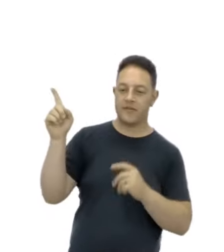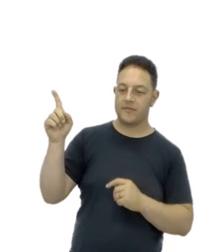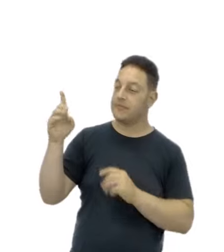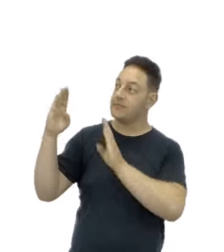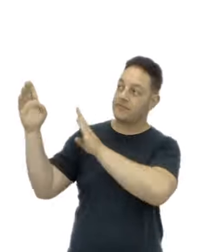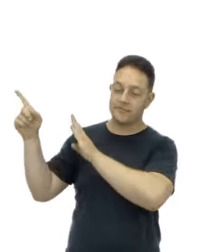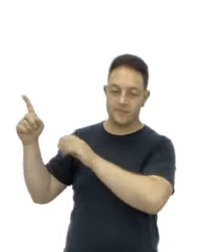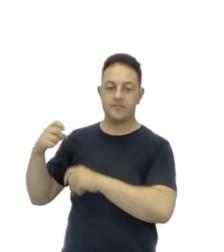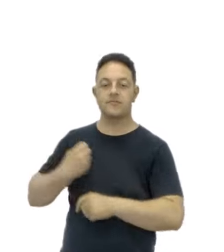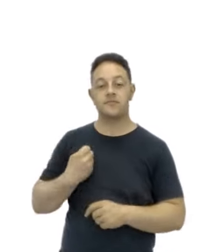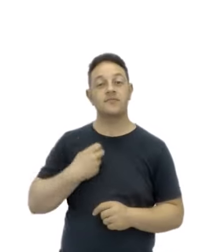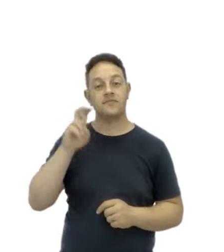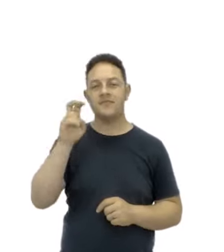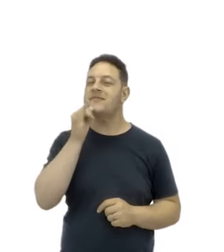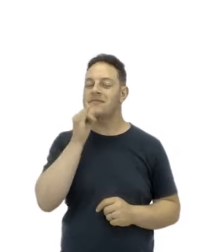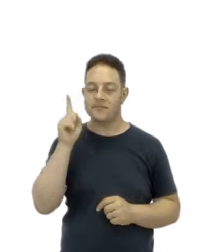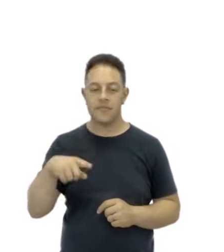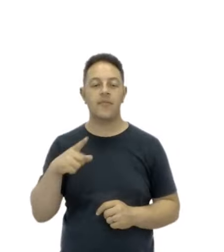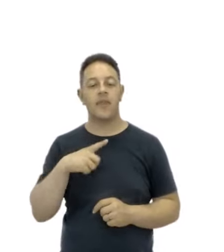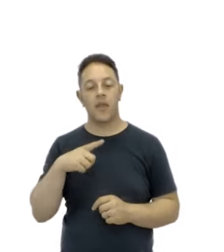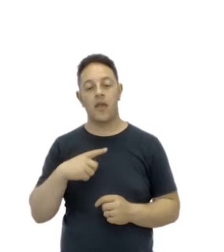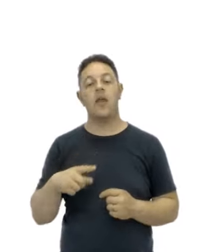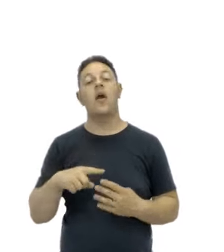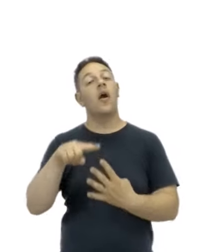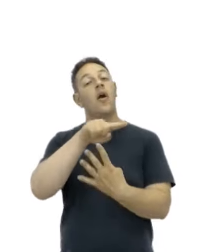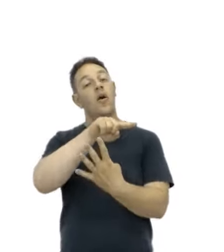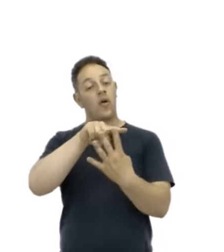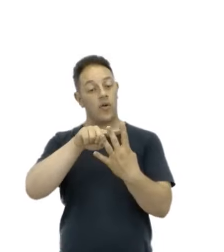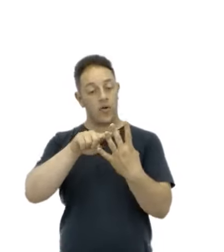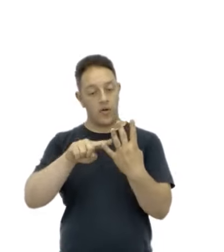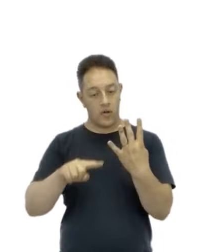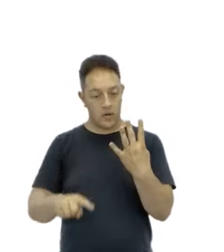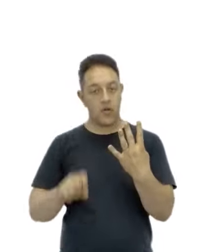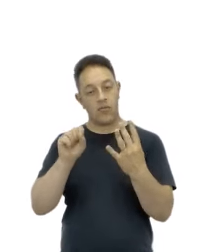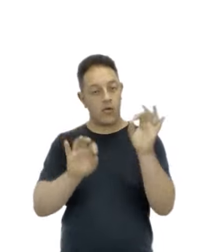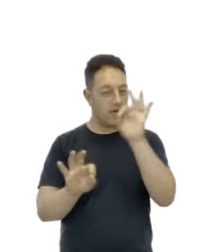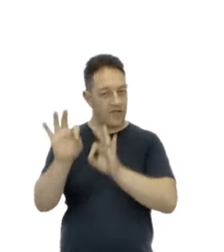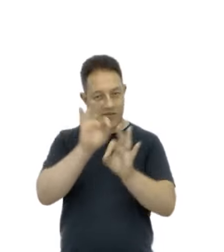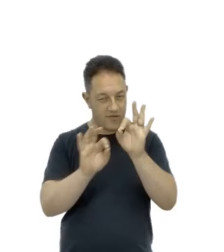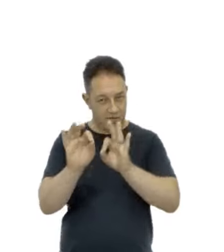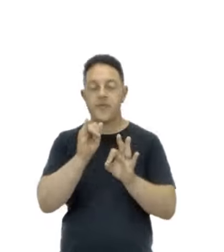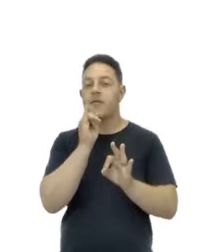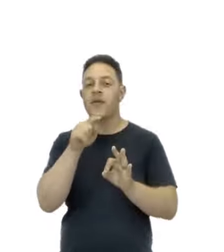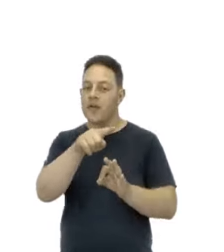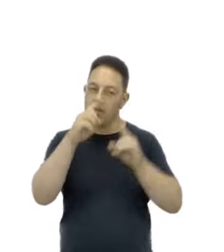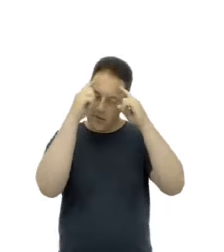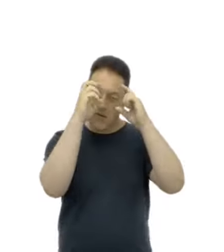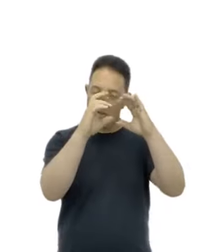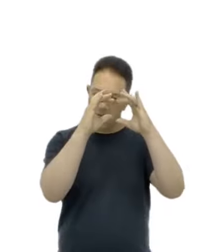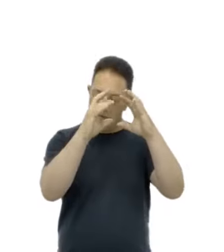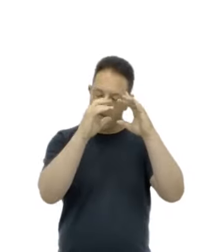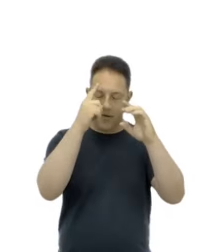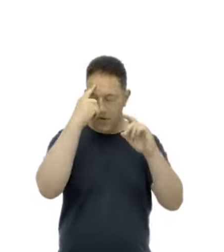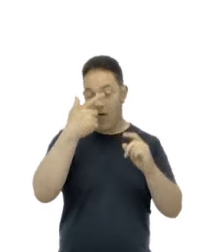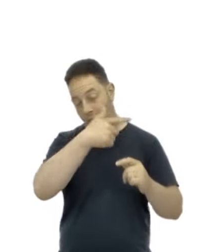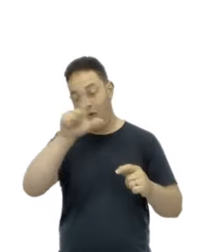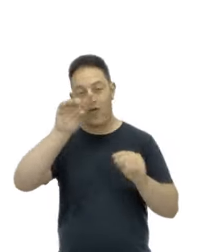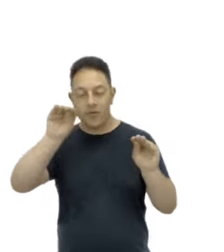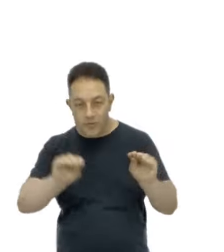ou seja, nós temos 4 elementos que podem ser também reorganizados, gerando novas situações